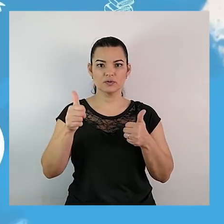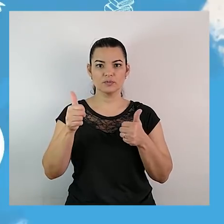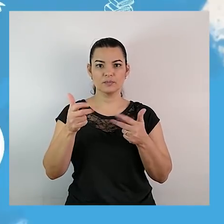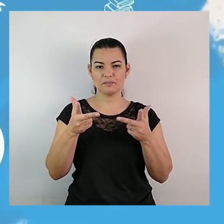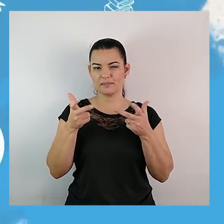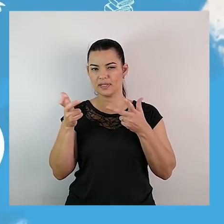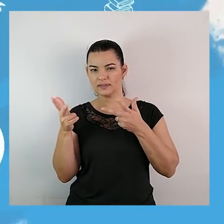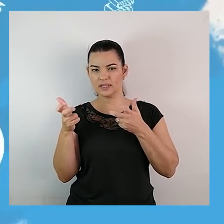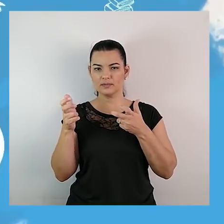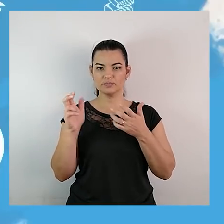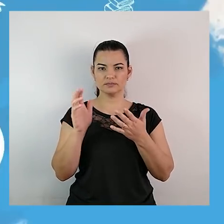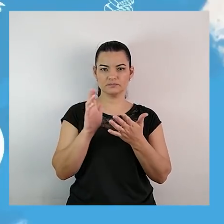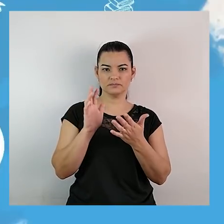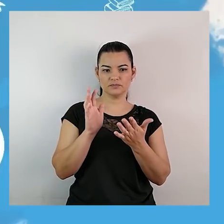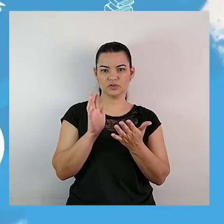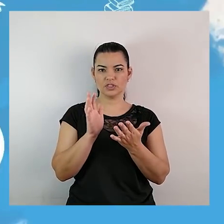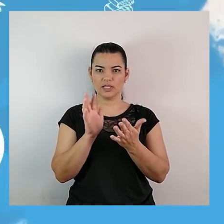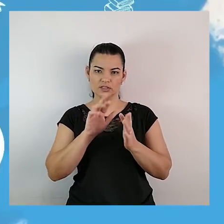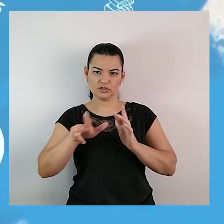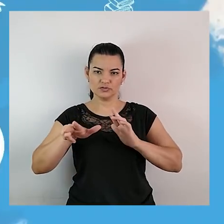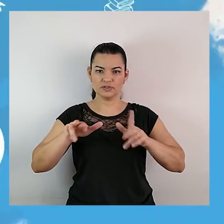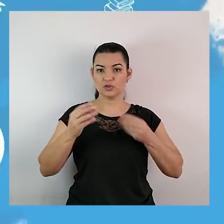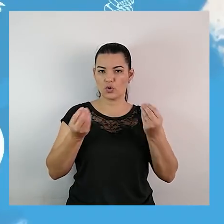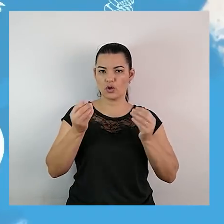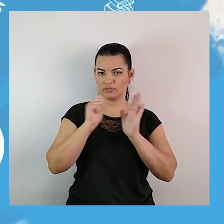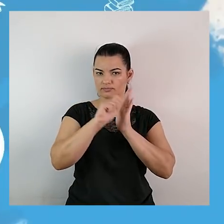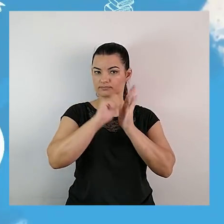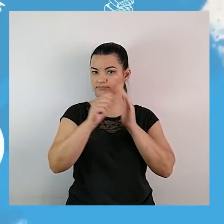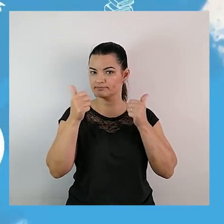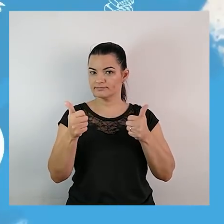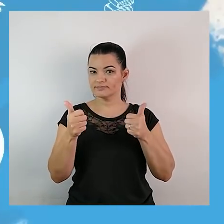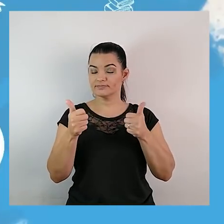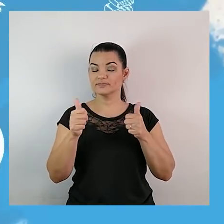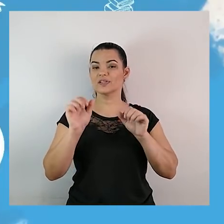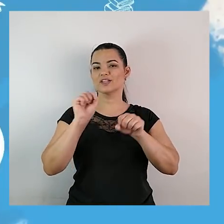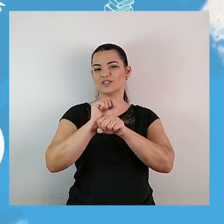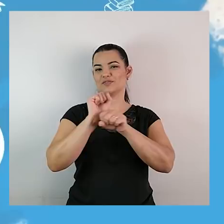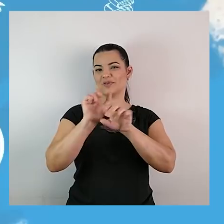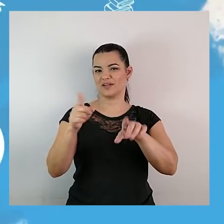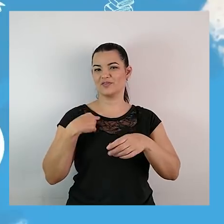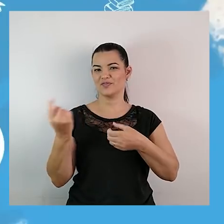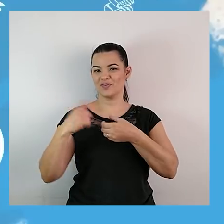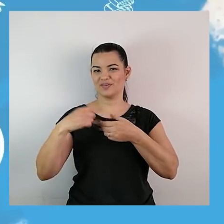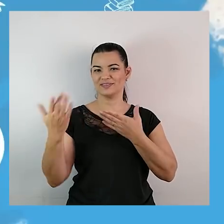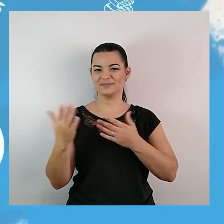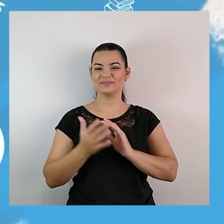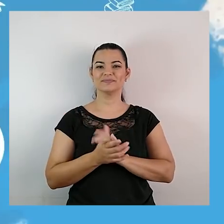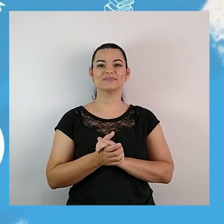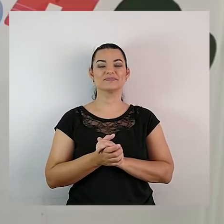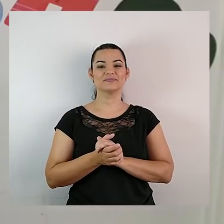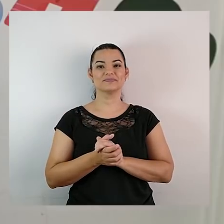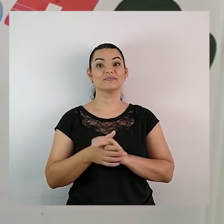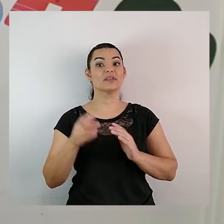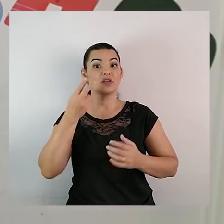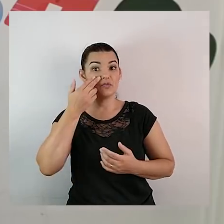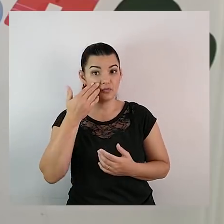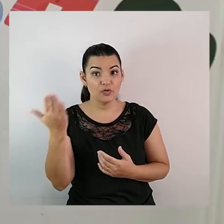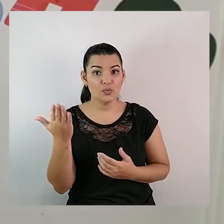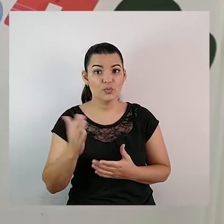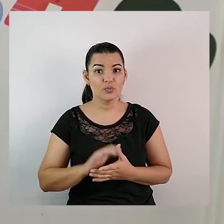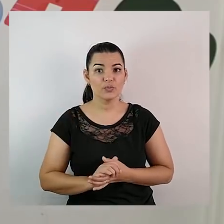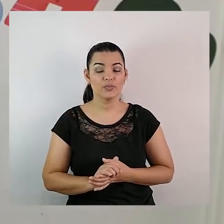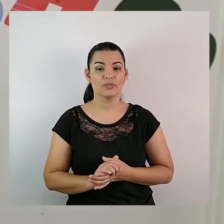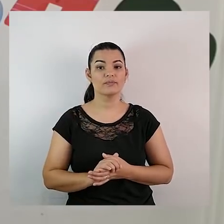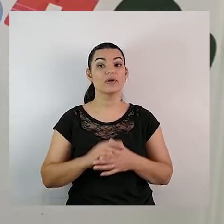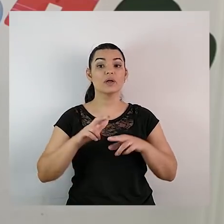Conseguiram diferenciar? Anotaram direitinho? Então, agora espera um pouquinho que a Pro já volta. Viu